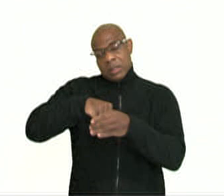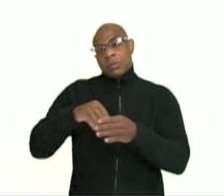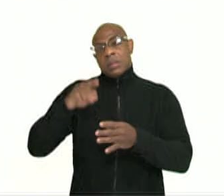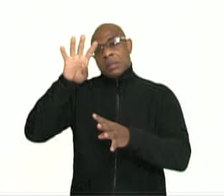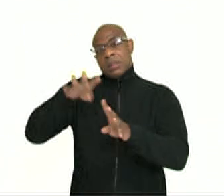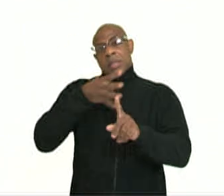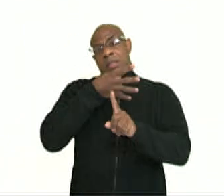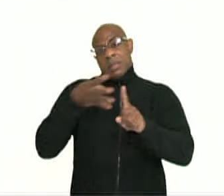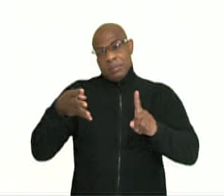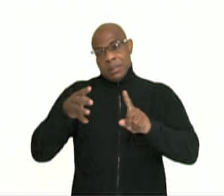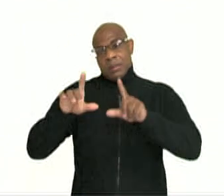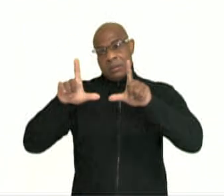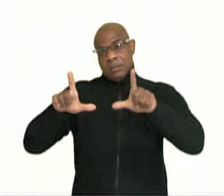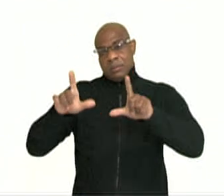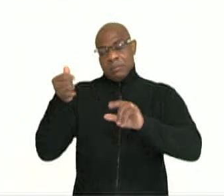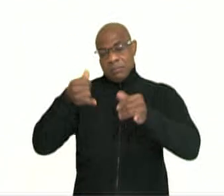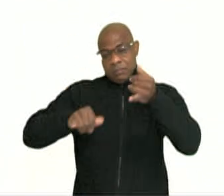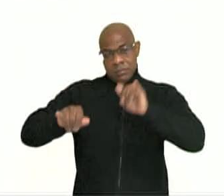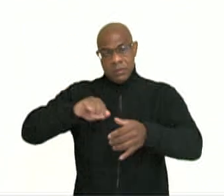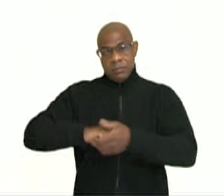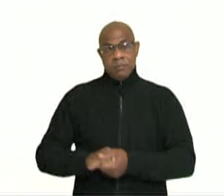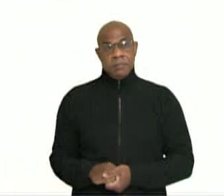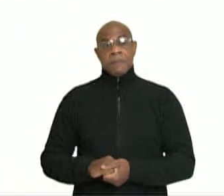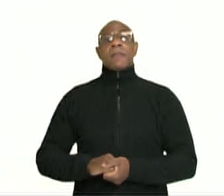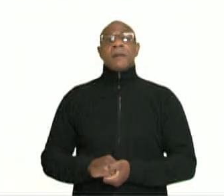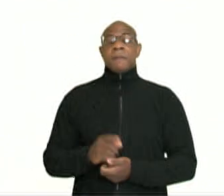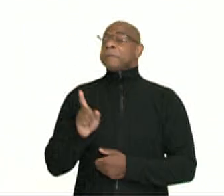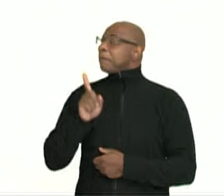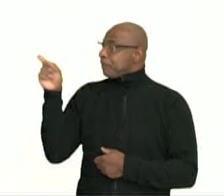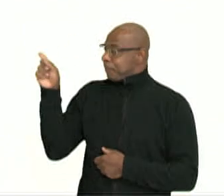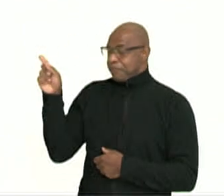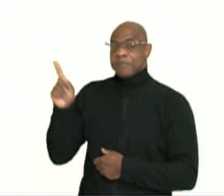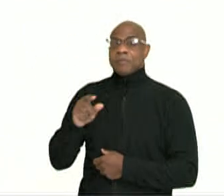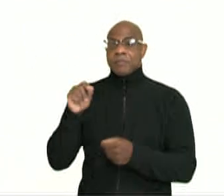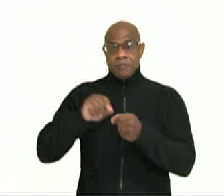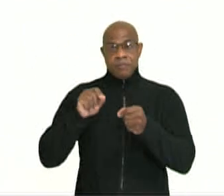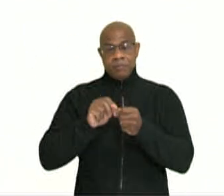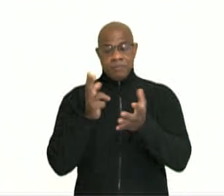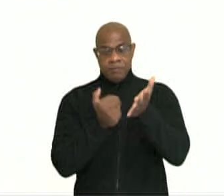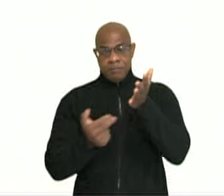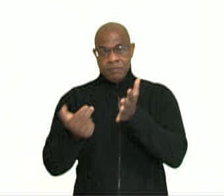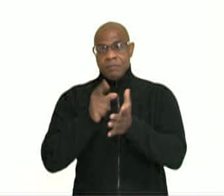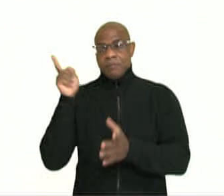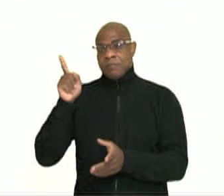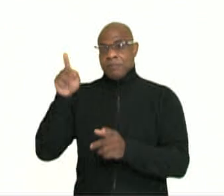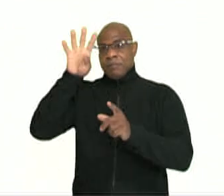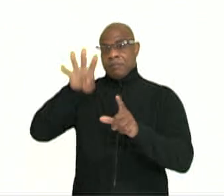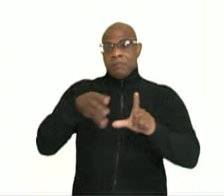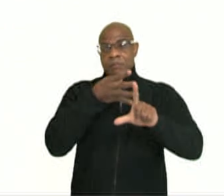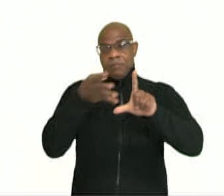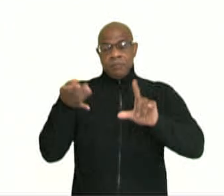que nós temos hoje em dia é inspirada aí nos desenhos e na classificação feita por Mendeleev.